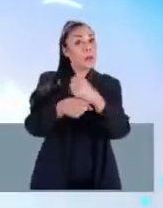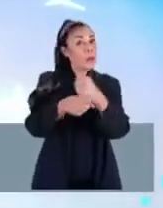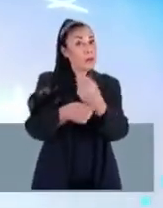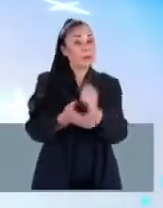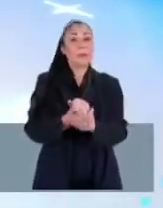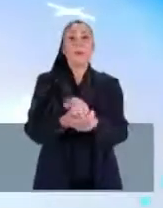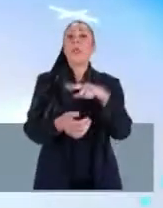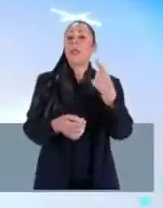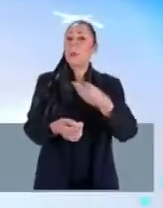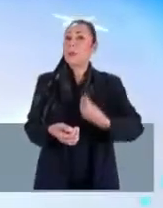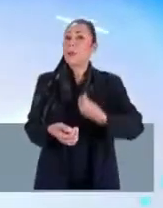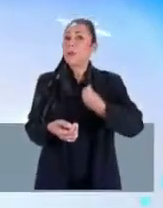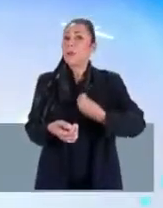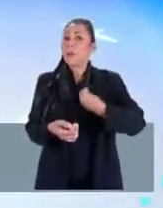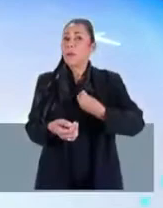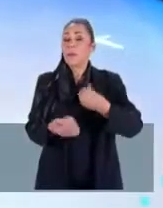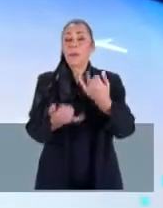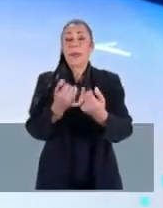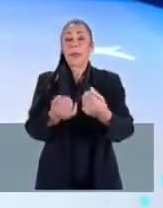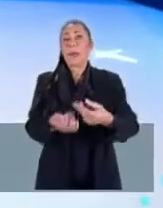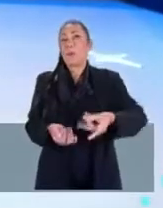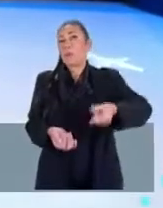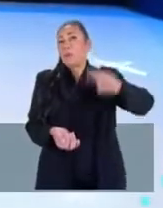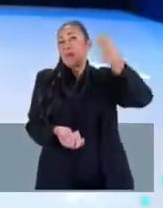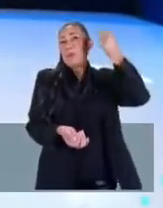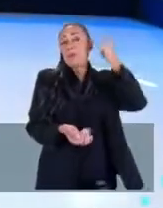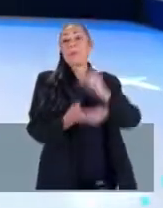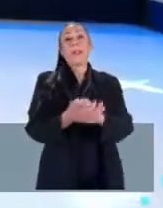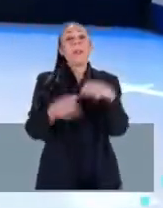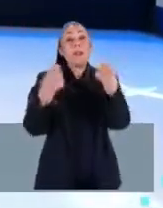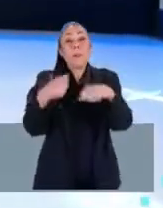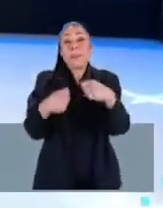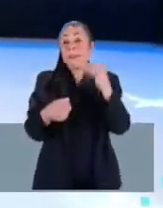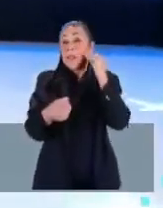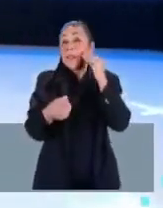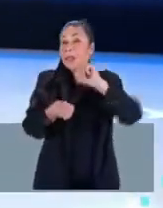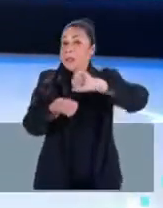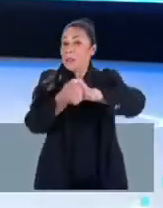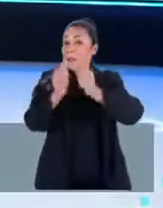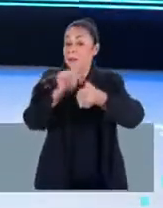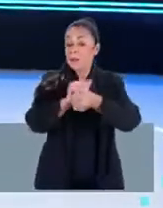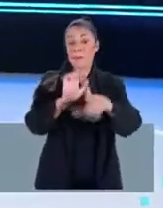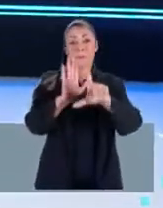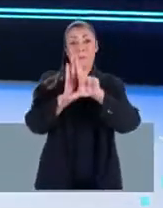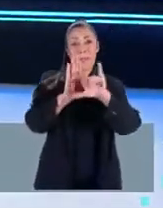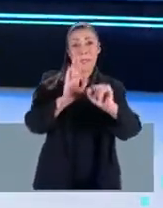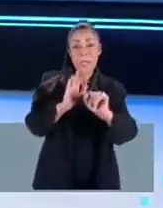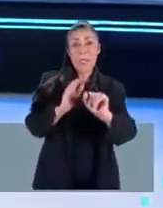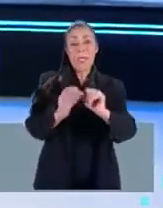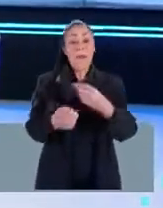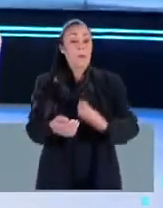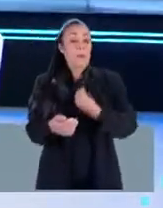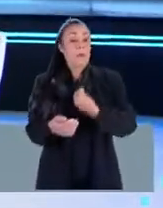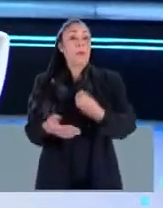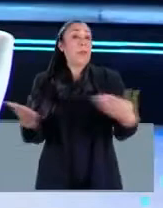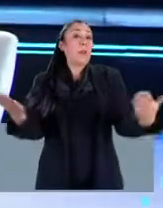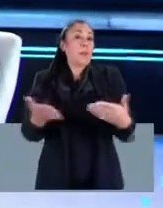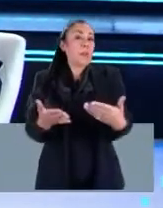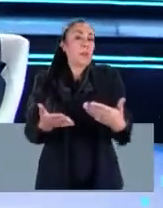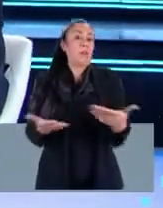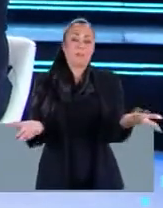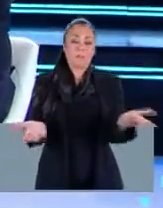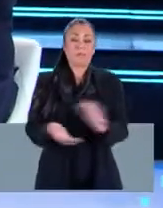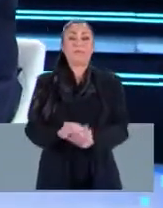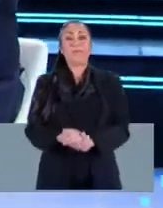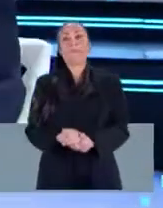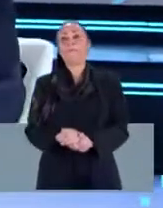gente ainda vive no tempo do telégrafo. Então é preciso tentar adaptar a legislação à realidade contemporânea que estamos